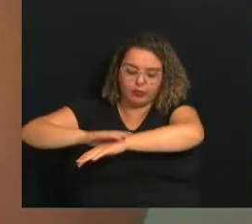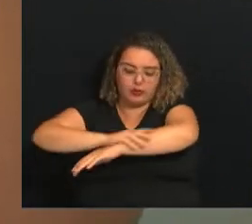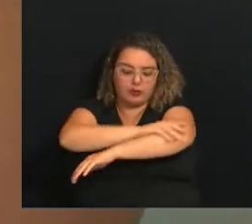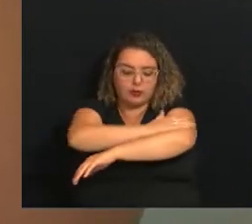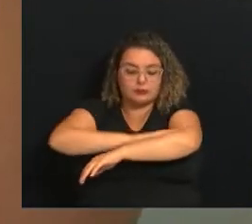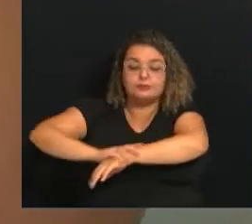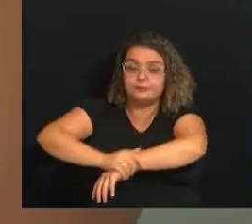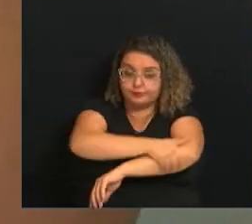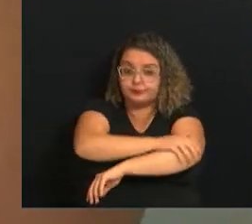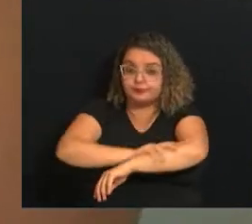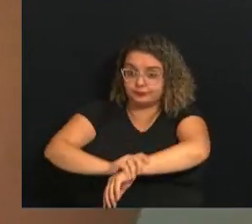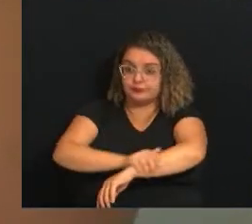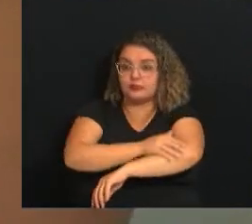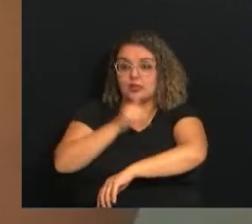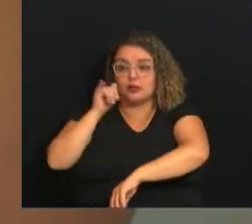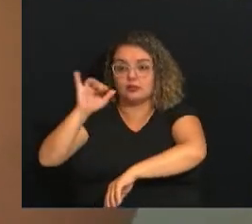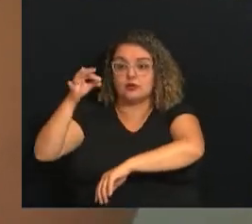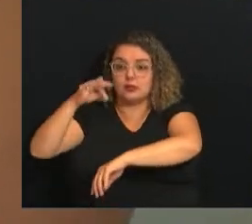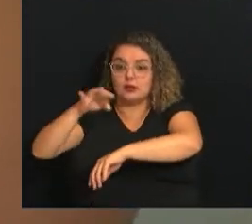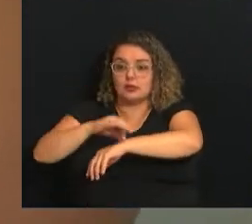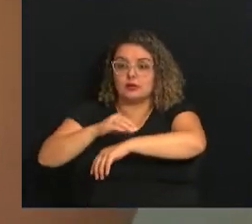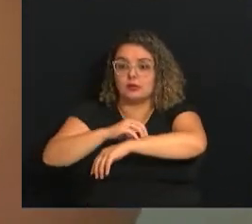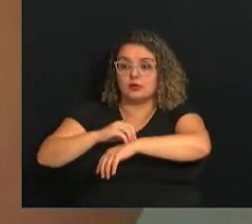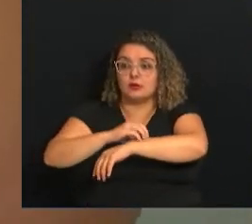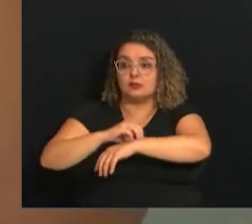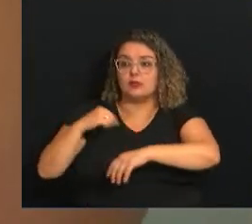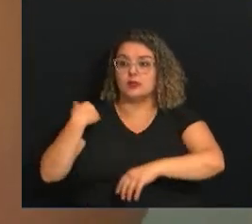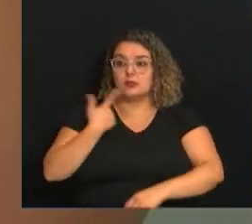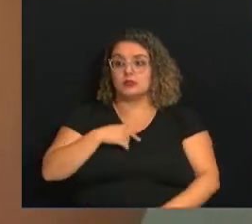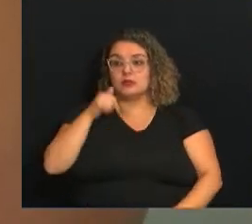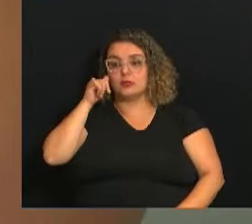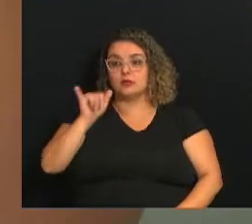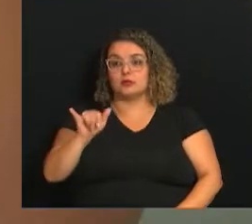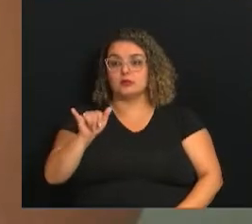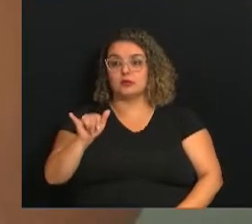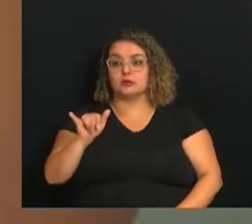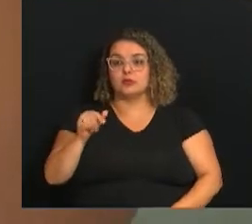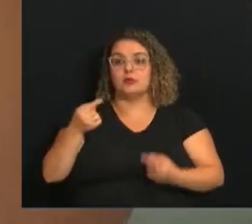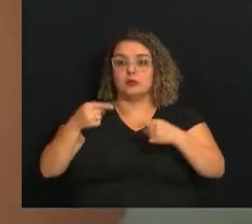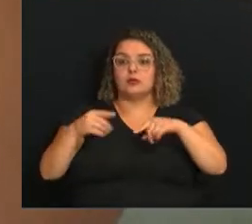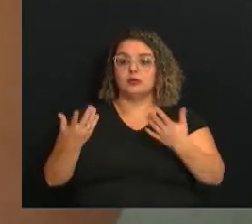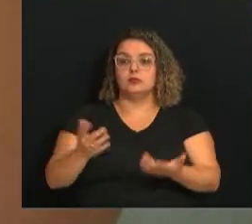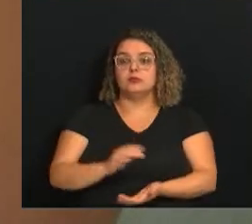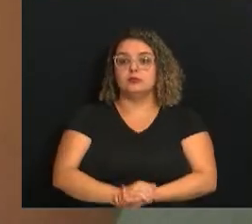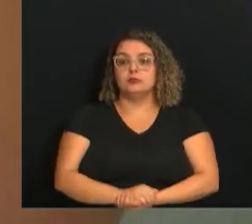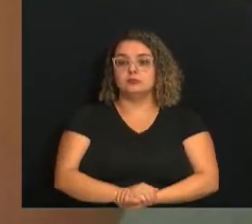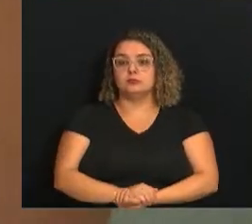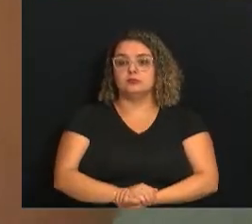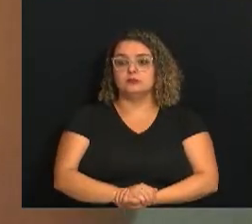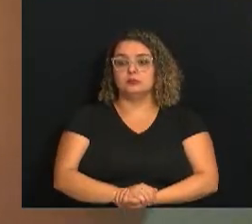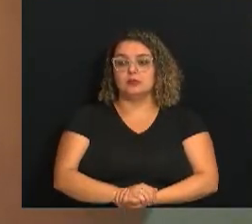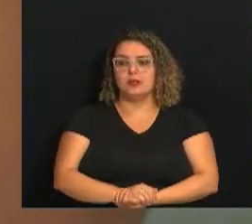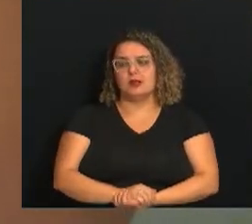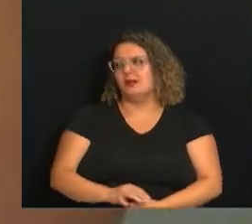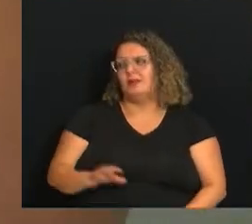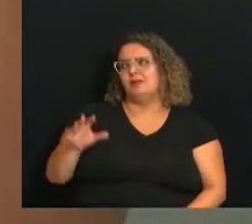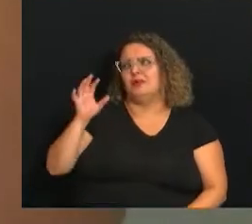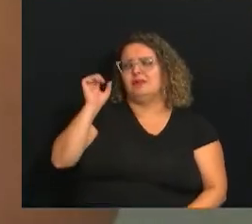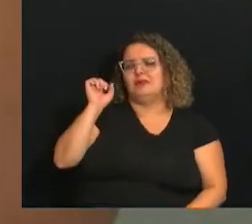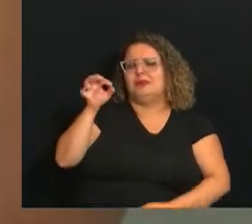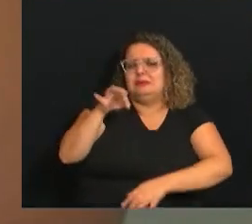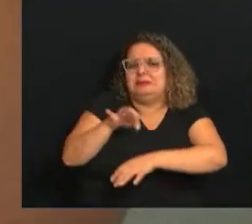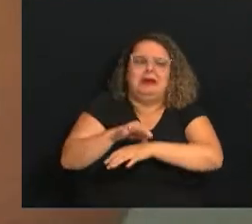mais importante para a gente, né, se prevenir contra os pernilongos. Você não pode nem ouvir falar em pernilongo. Ah, não.